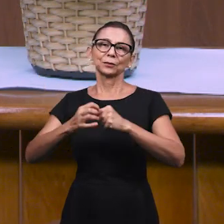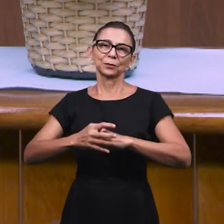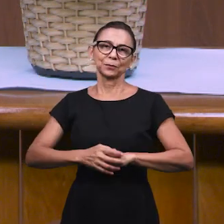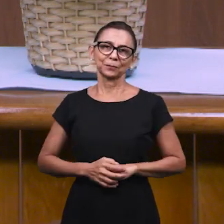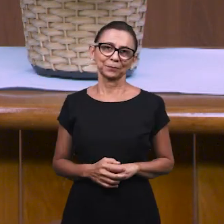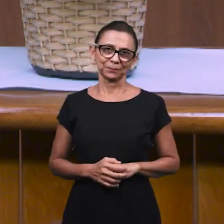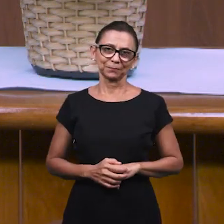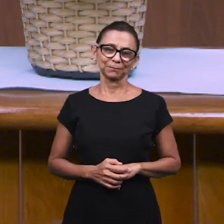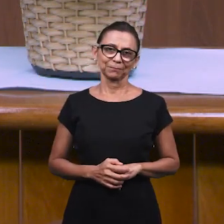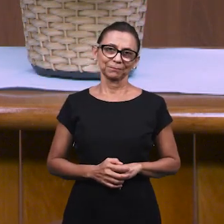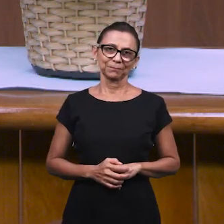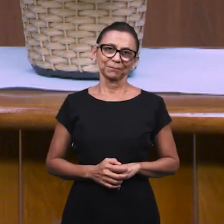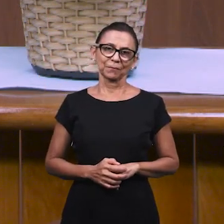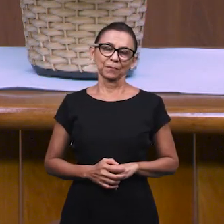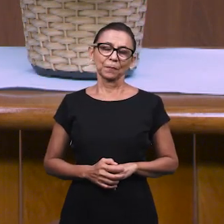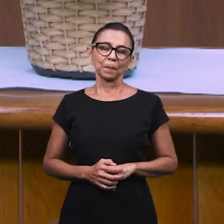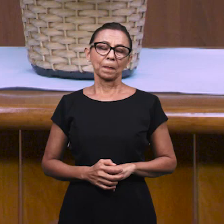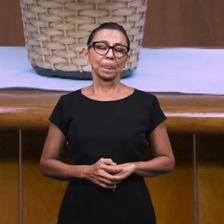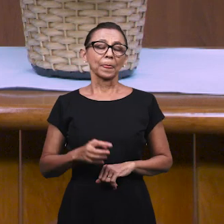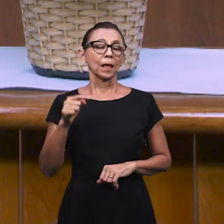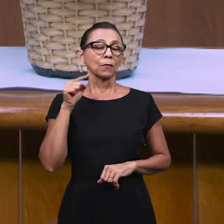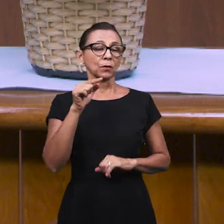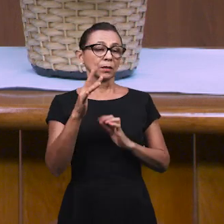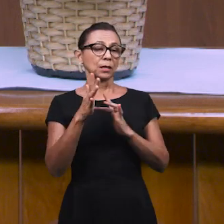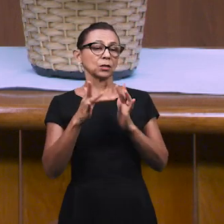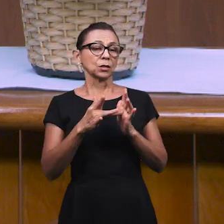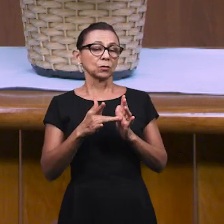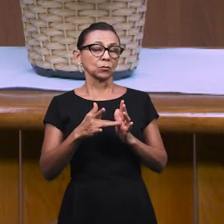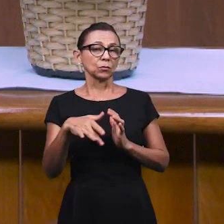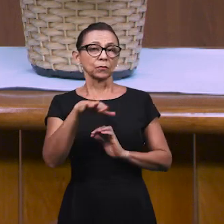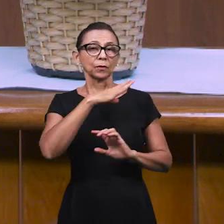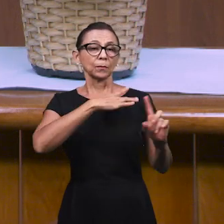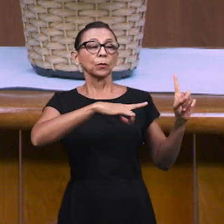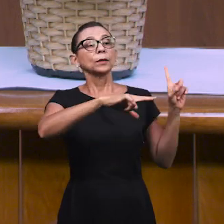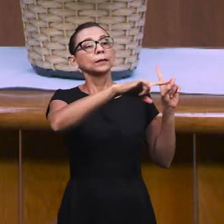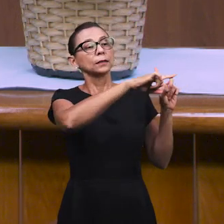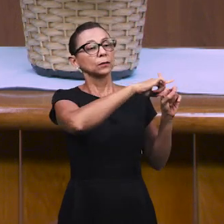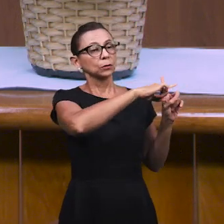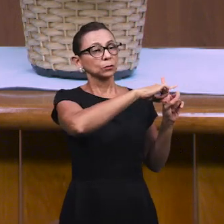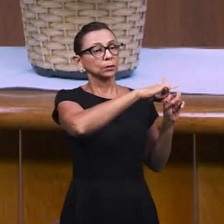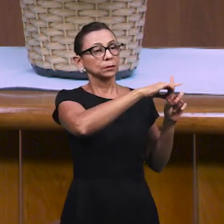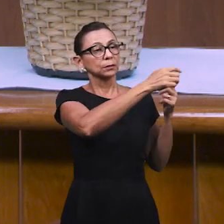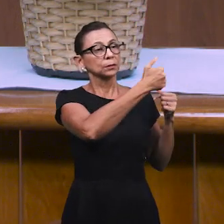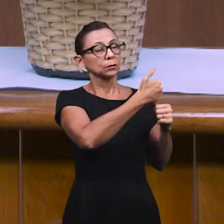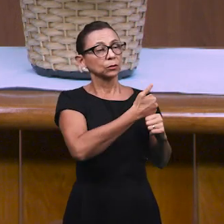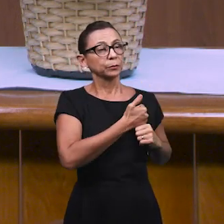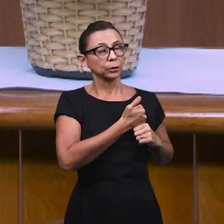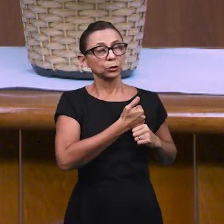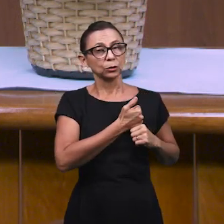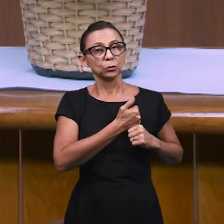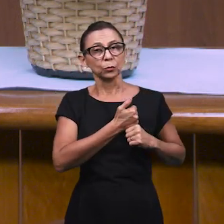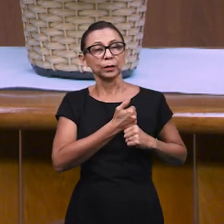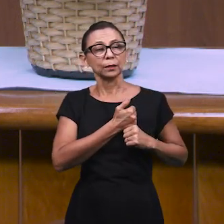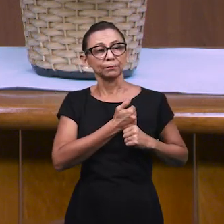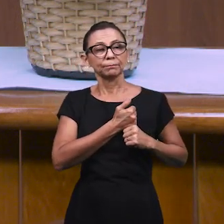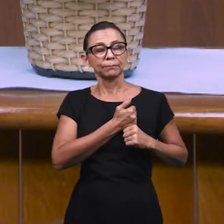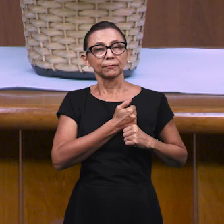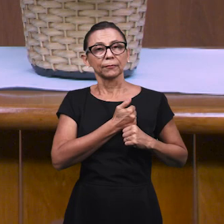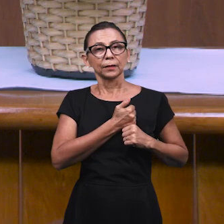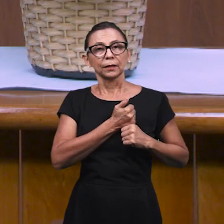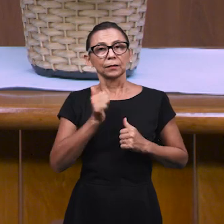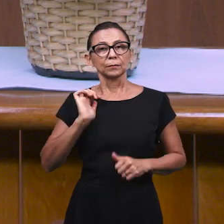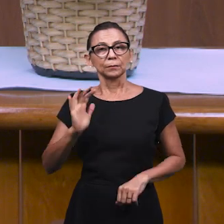Deus, que era: você vai até a cruz do Calvário, porque você vai ali alcançar uma grande vitória. Você vai como leão da tribo de